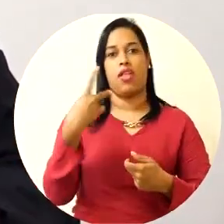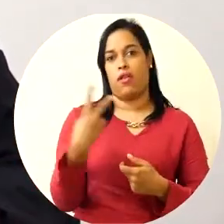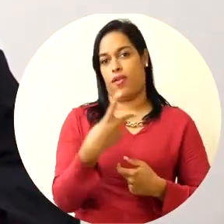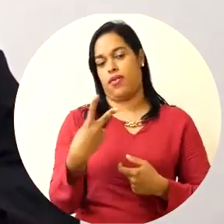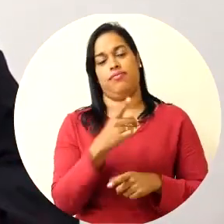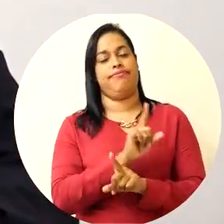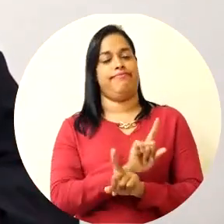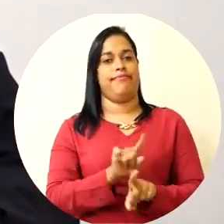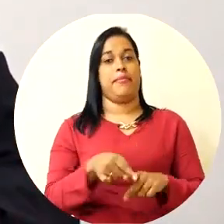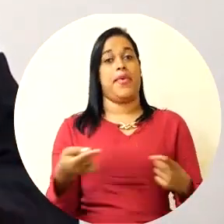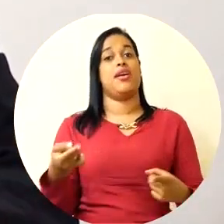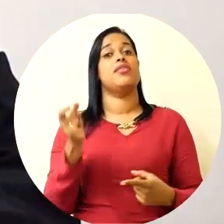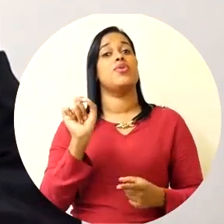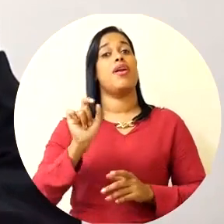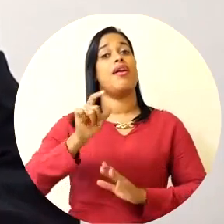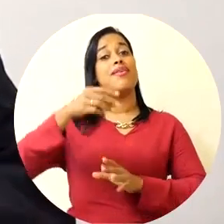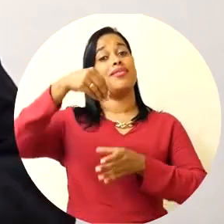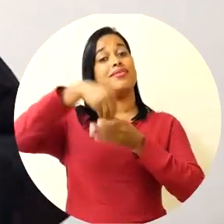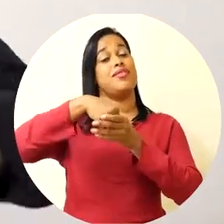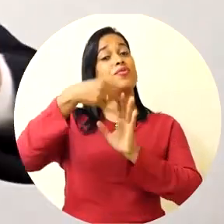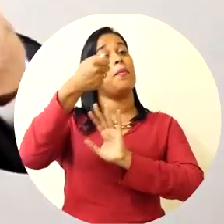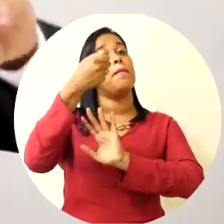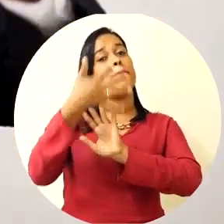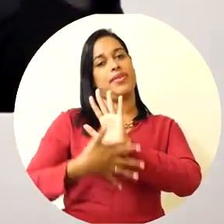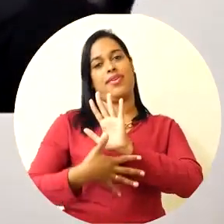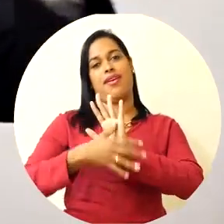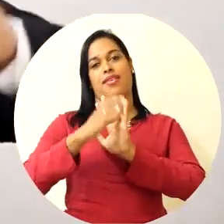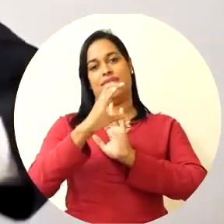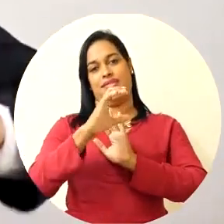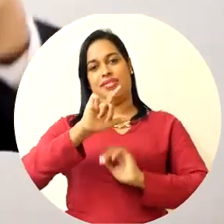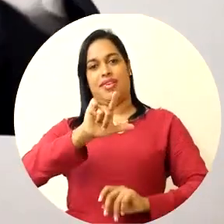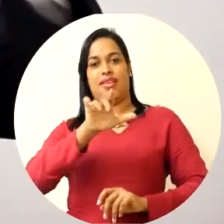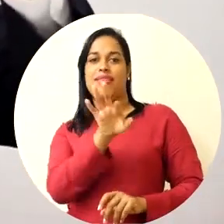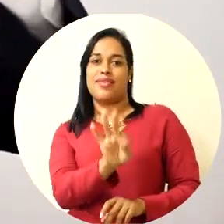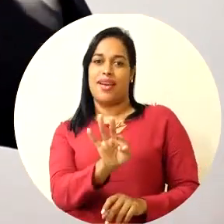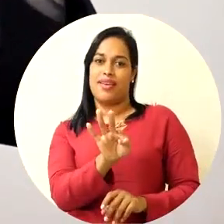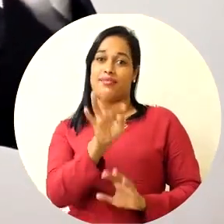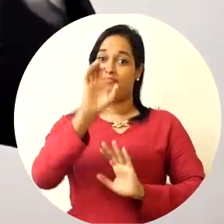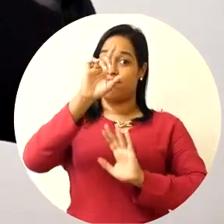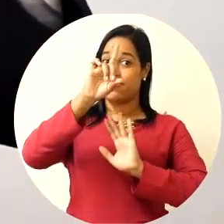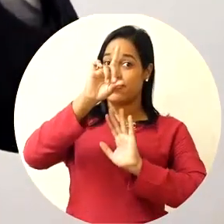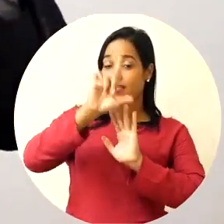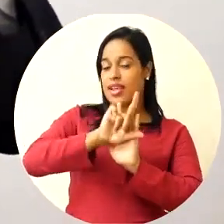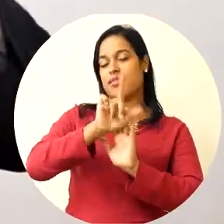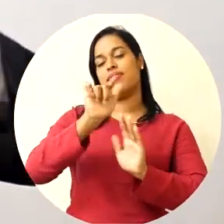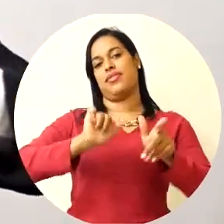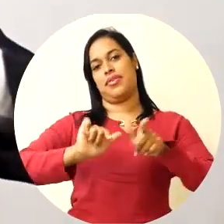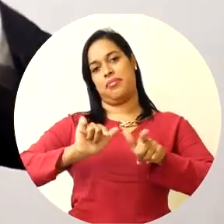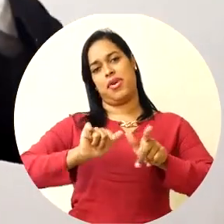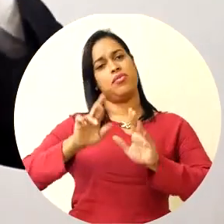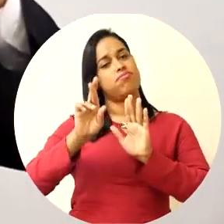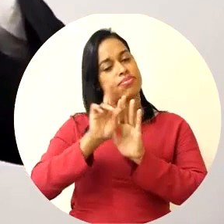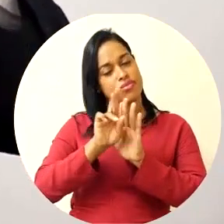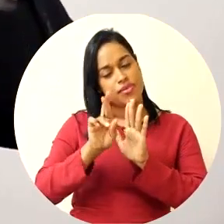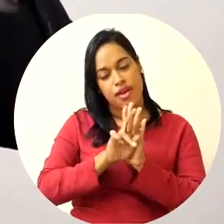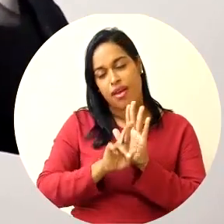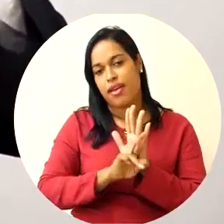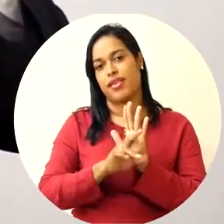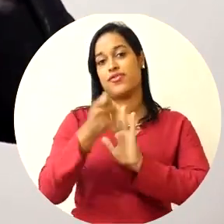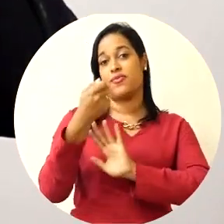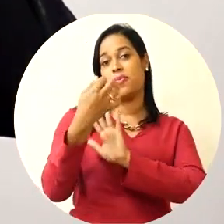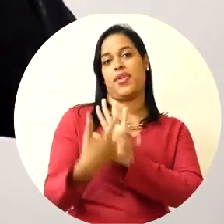partes que deve prevalecer, mas sim aquilo que está previsto na CLT, na Consolidação das Leis do Trabalho. São